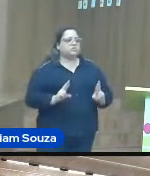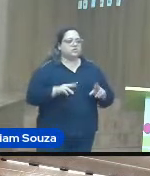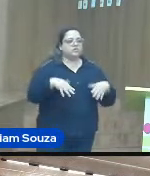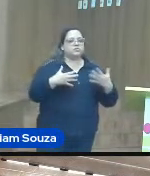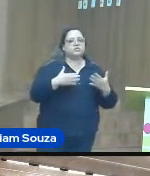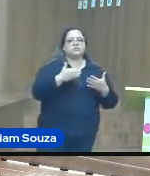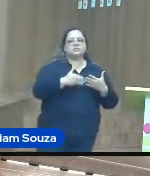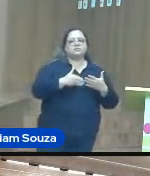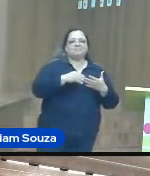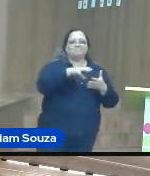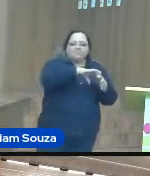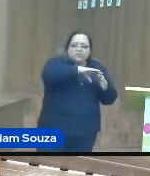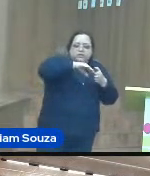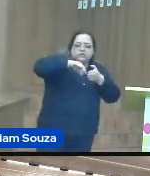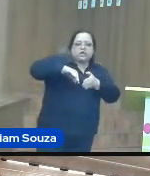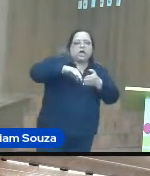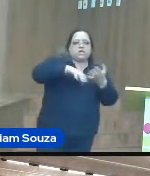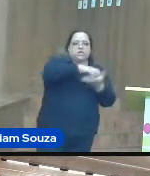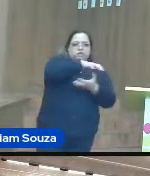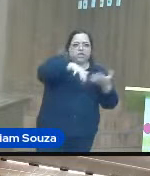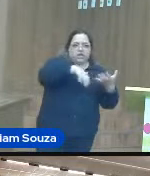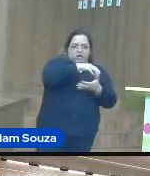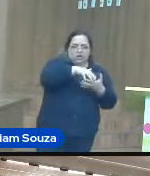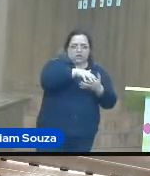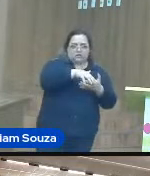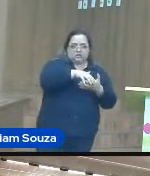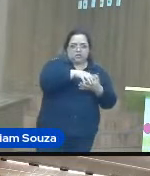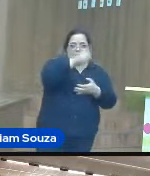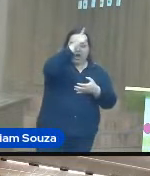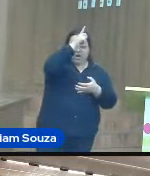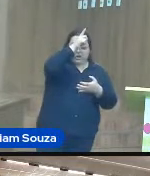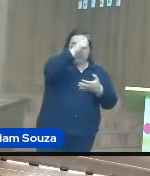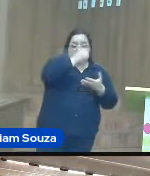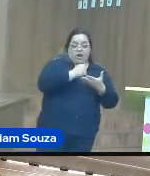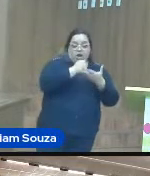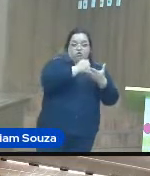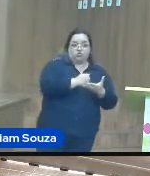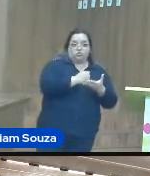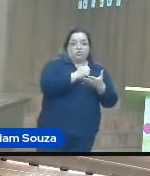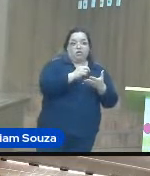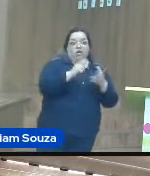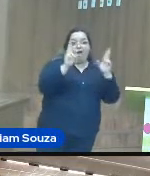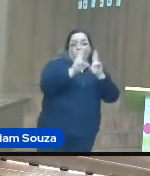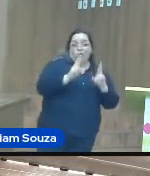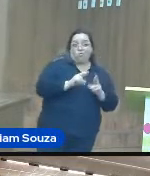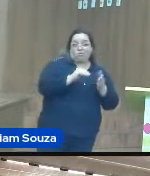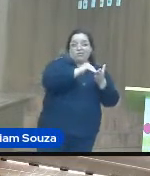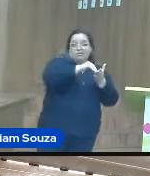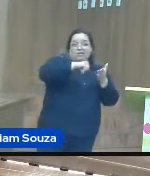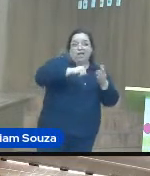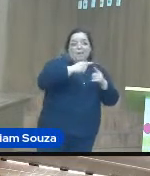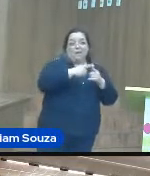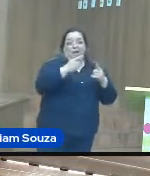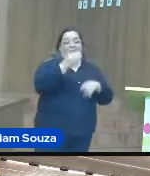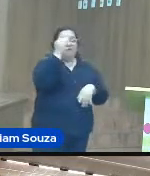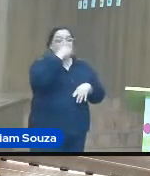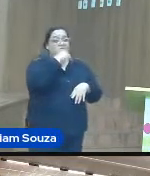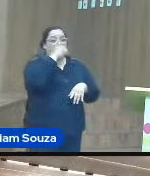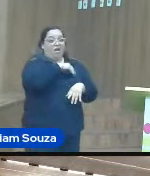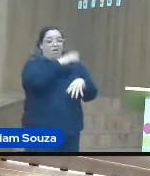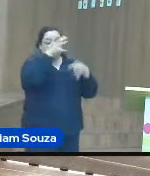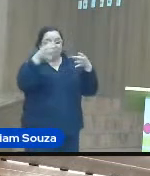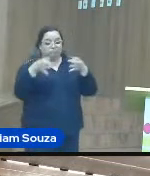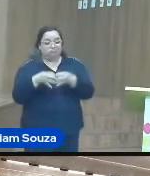Alemanha ajuda, a Rússia sai da Primeira Guerra e enfraquece lá o lado de lá. Mas isso acabou não acontecendo,